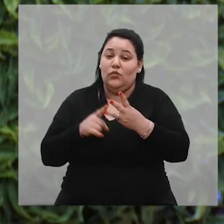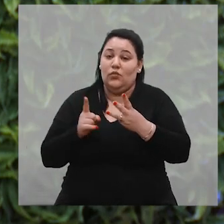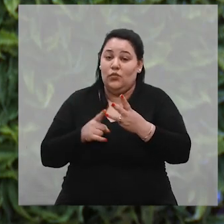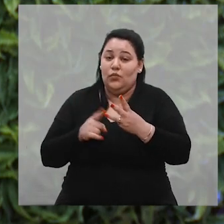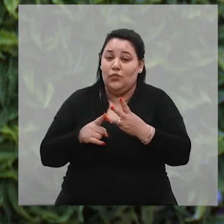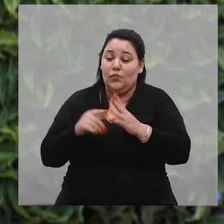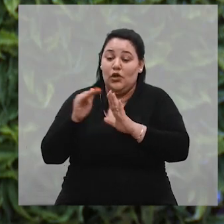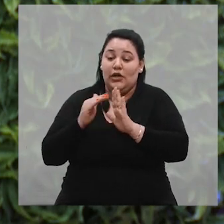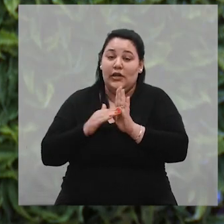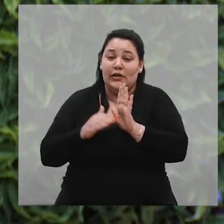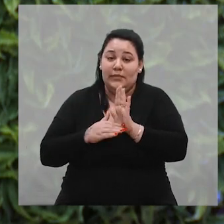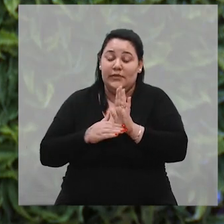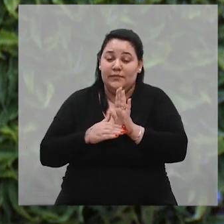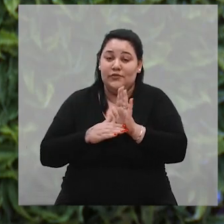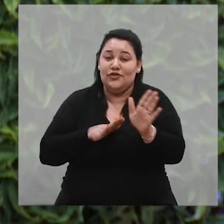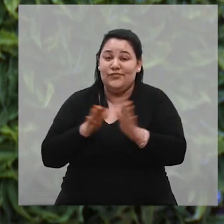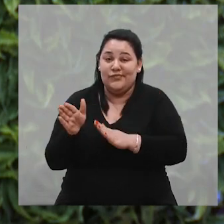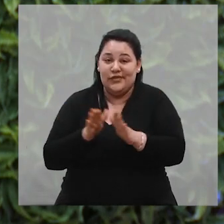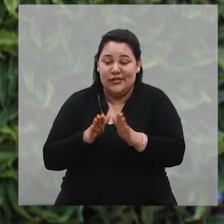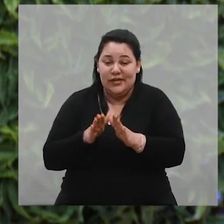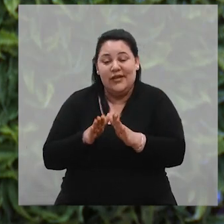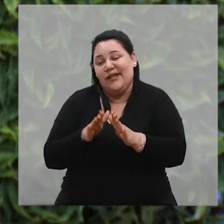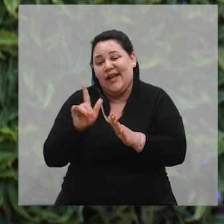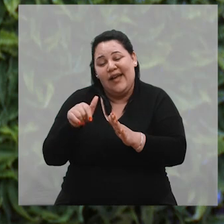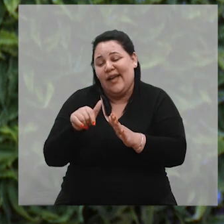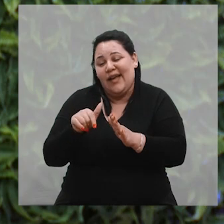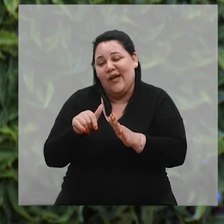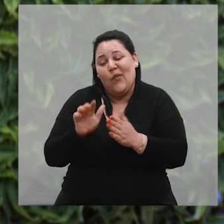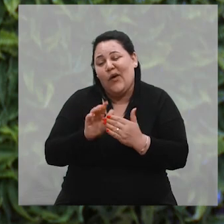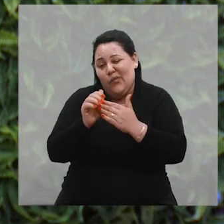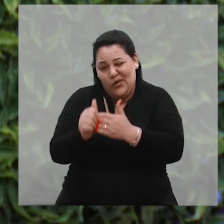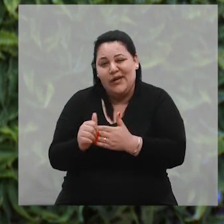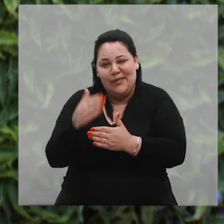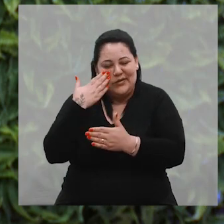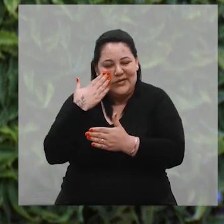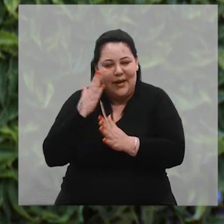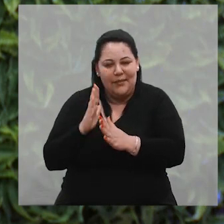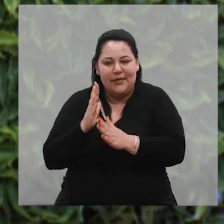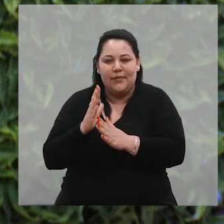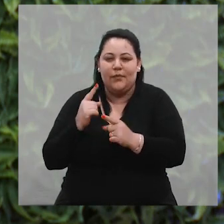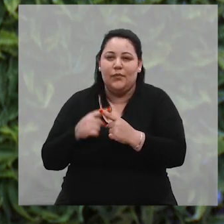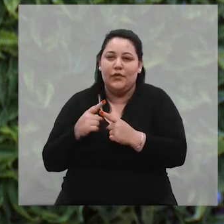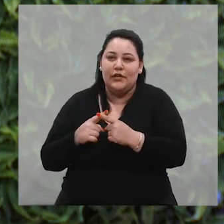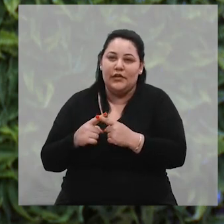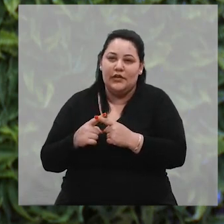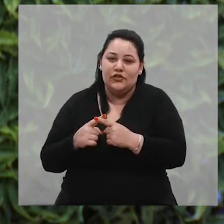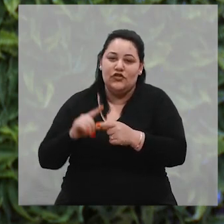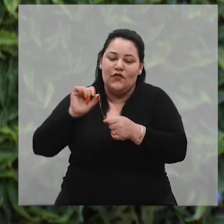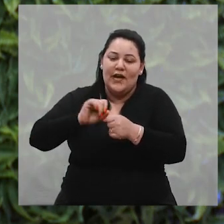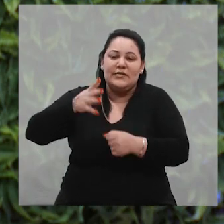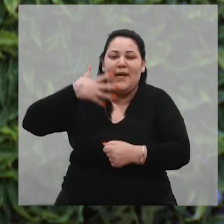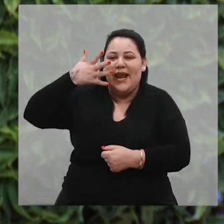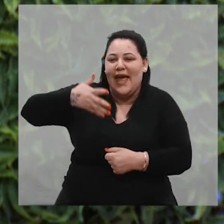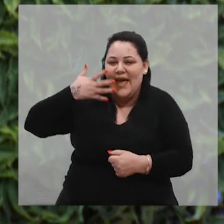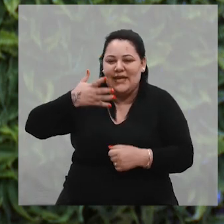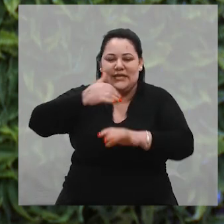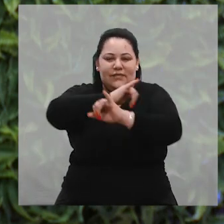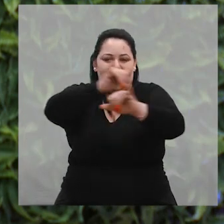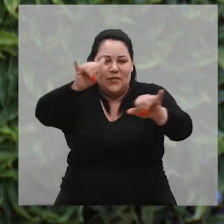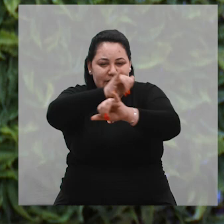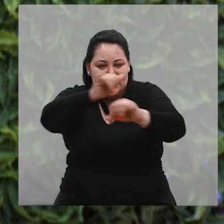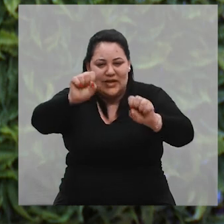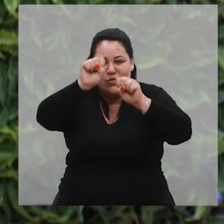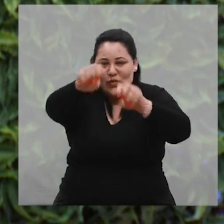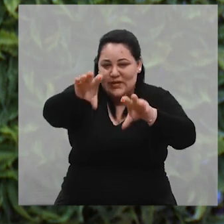de assessoramento e garantias de direitos, que é onde a gente leva a APECAM para dentro dos espaços com palestras